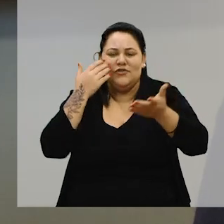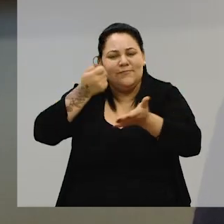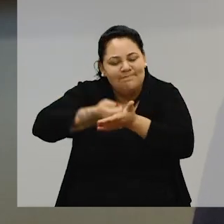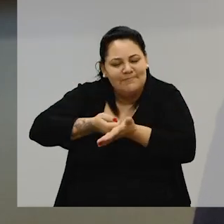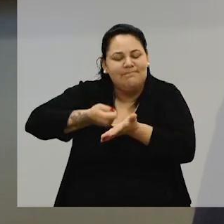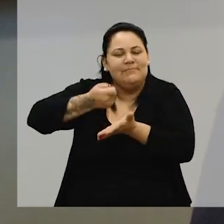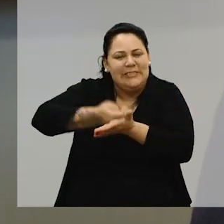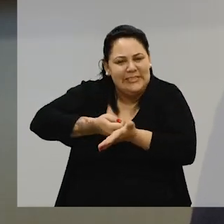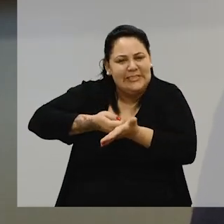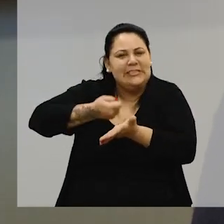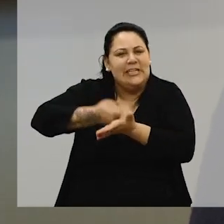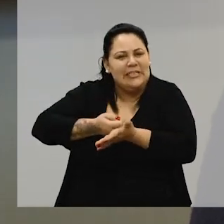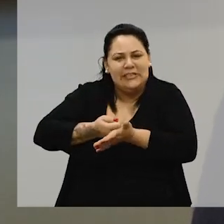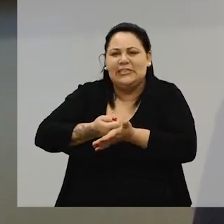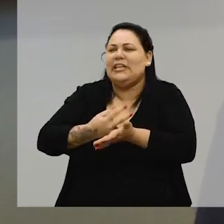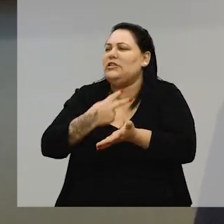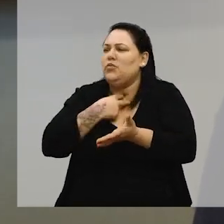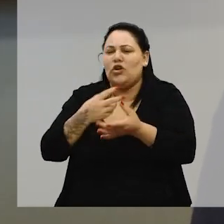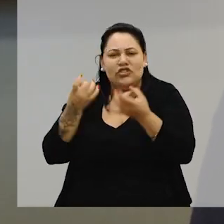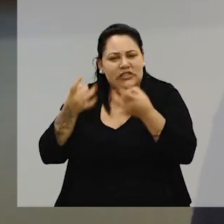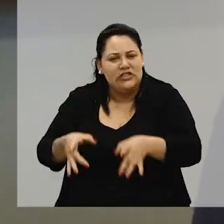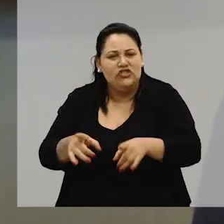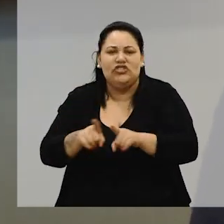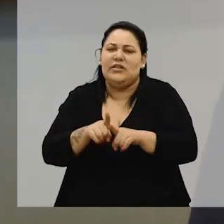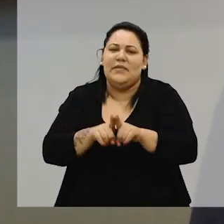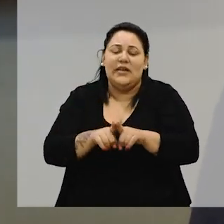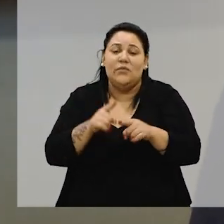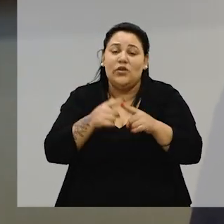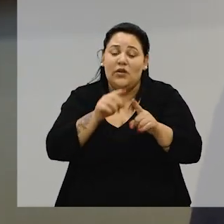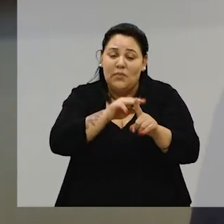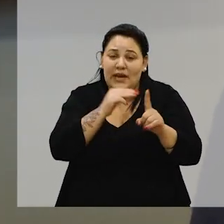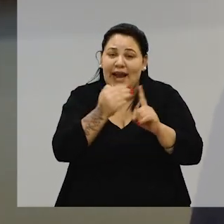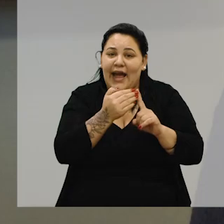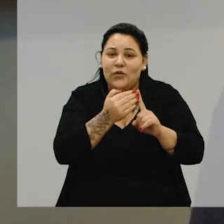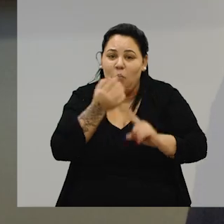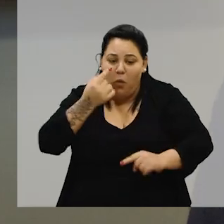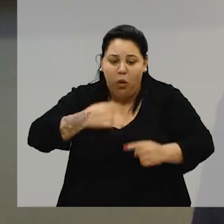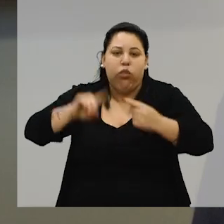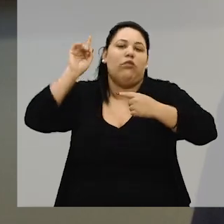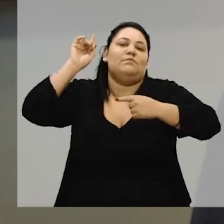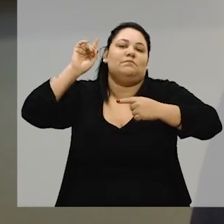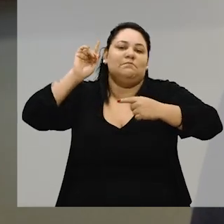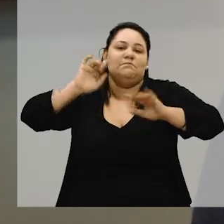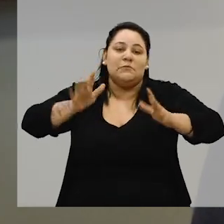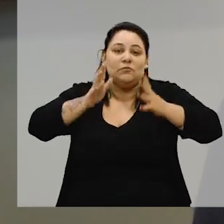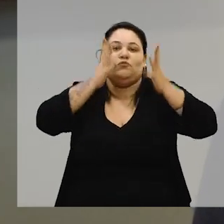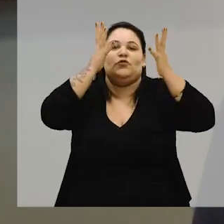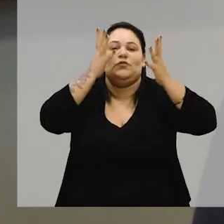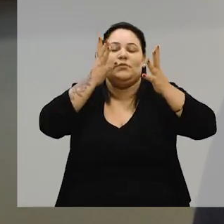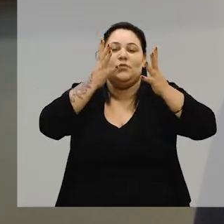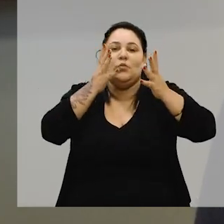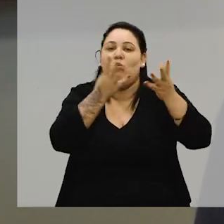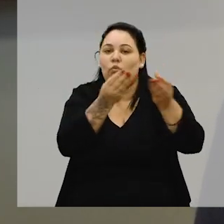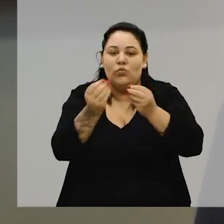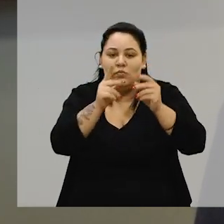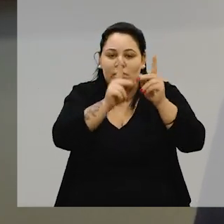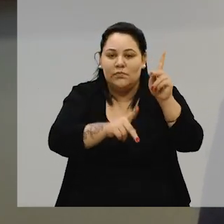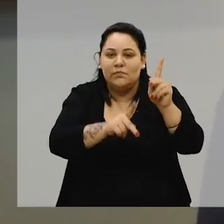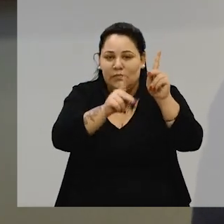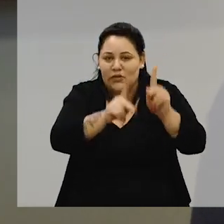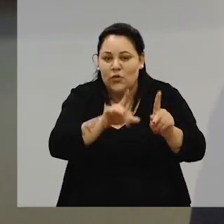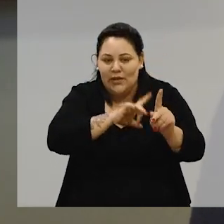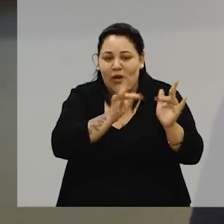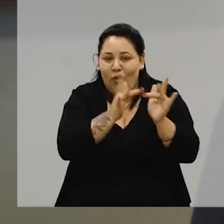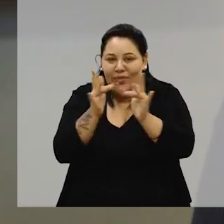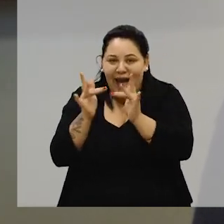fomento, né, de insistência, de resistência, né, para que o mercado ele prospere, né, para que o número